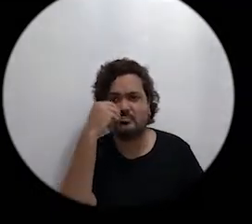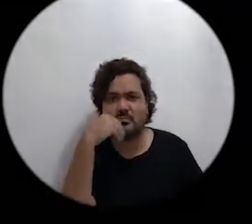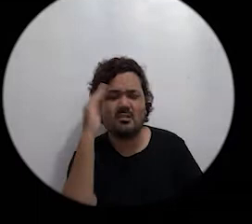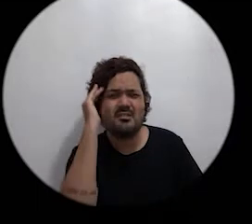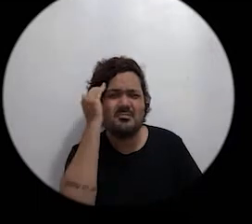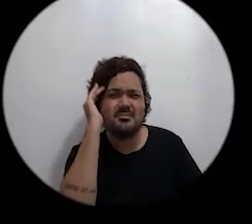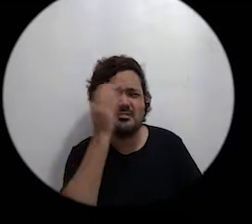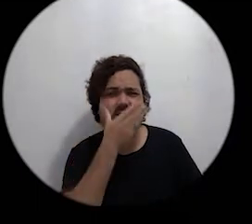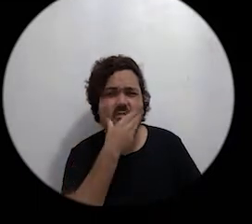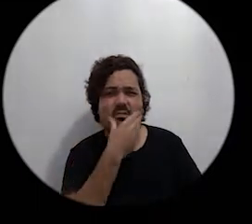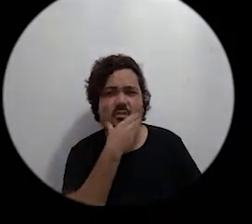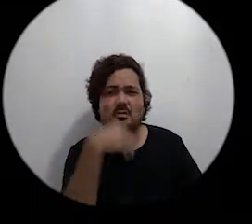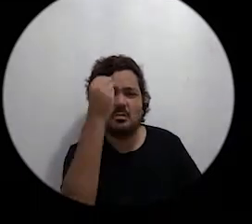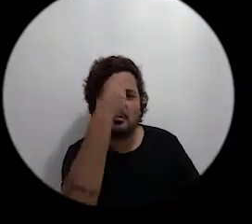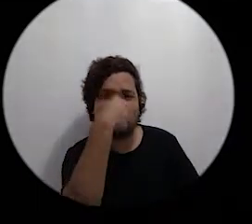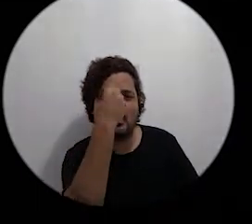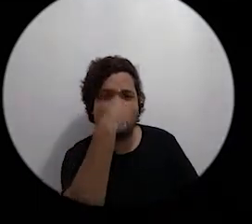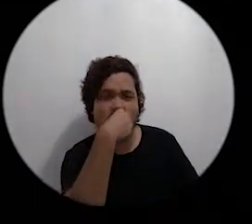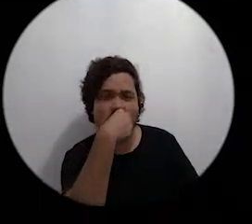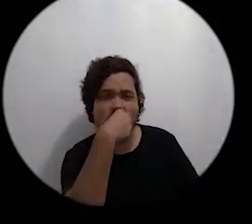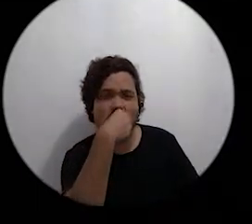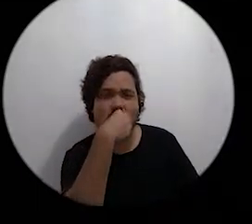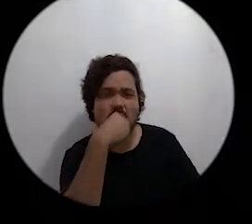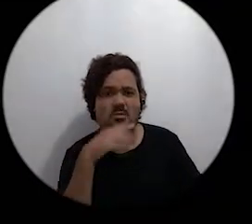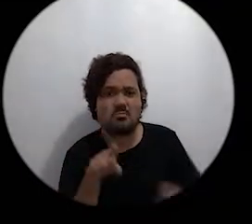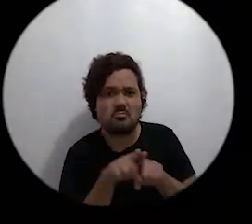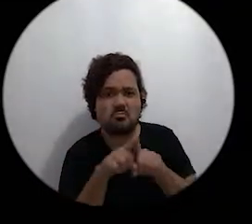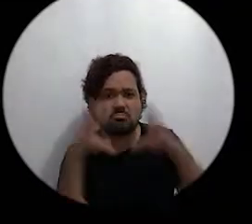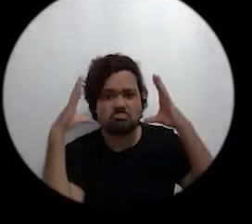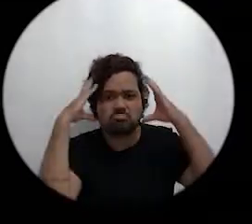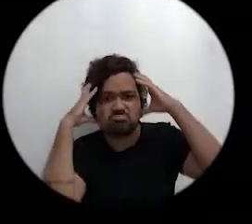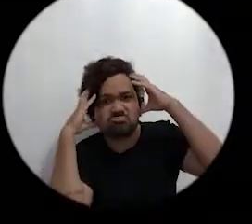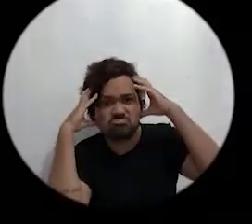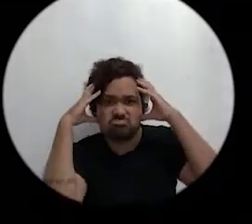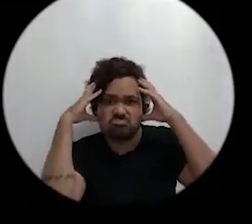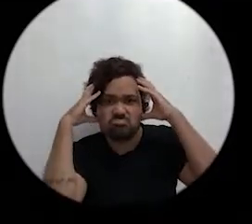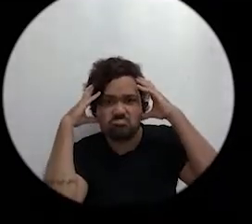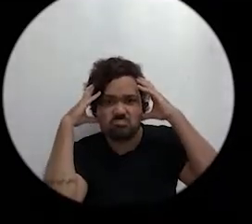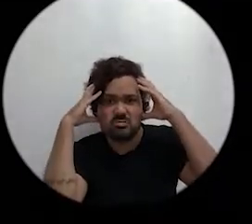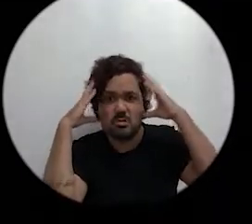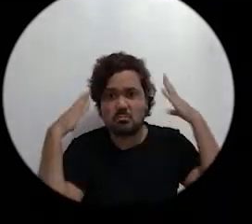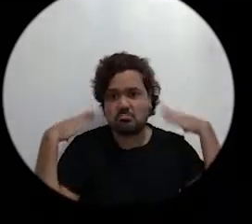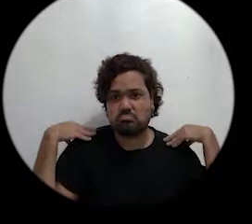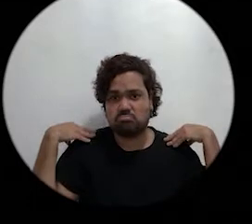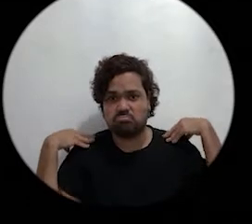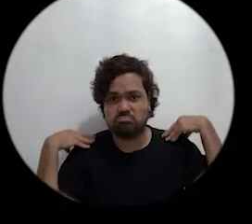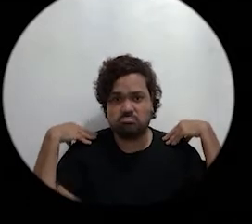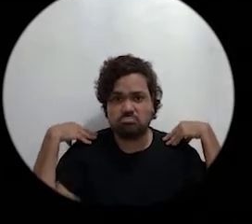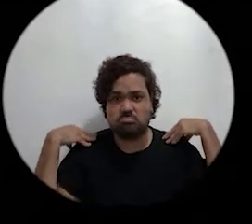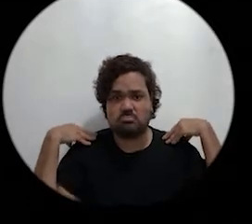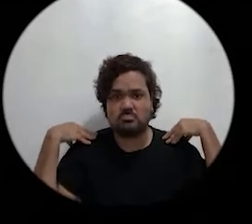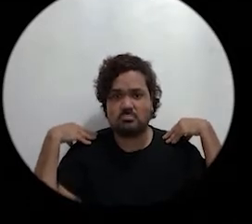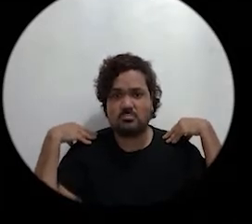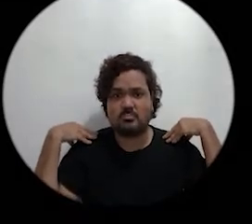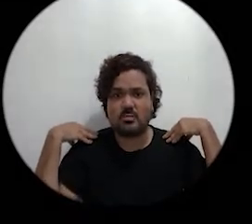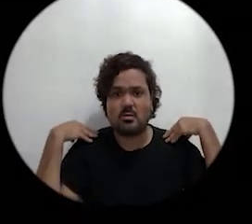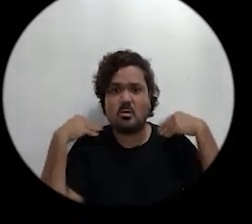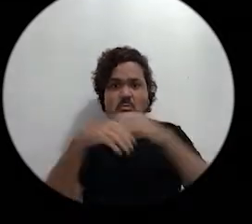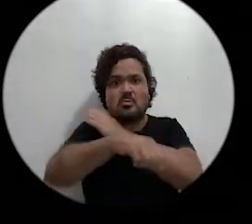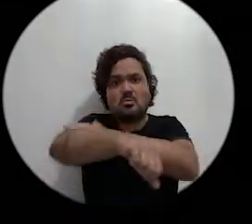enfraquecendo. Pensa nesse homem fraco, com a cabeça, os ombros,